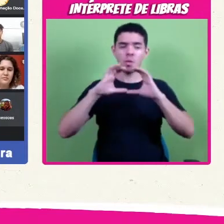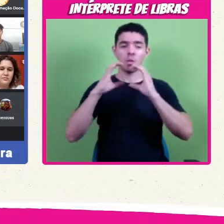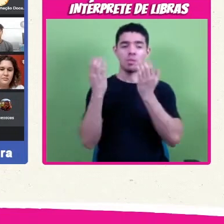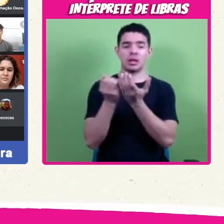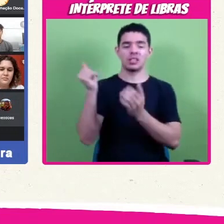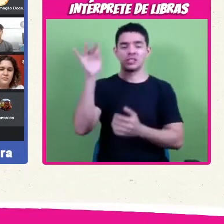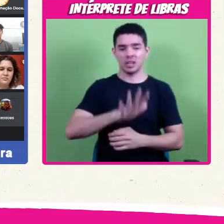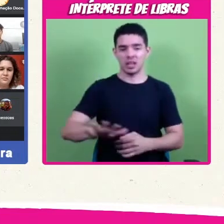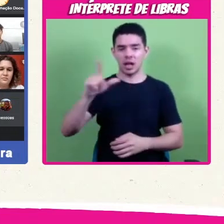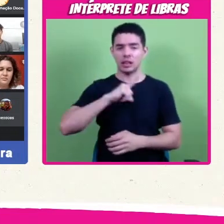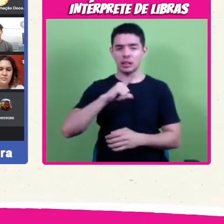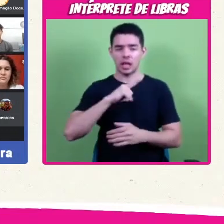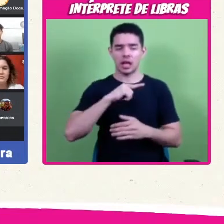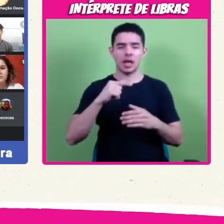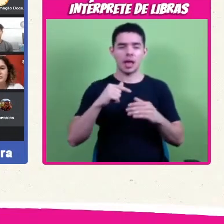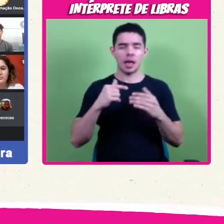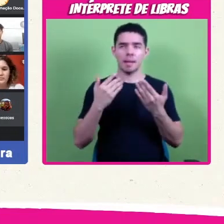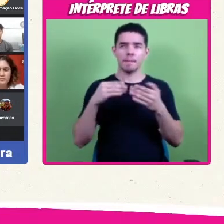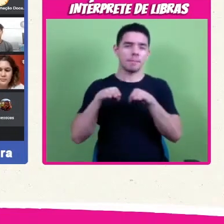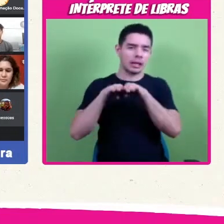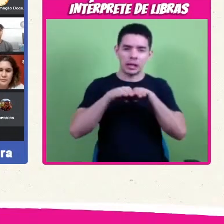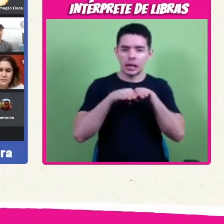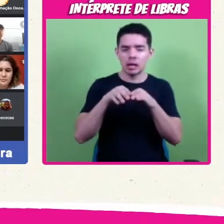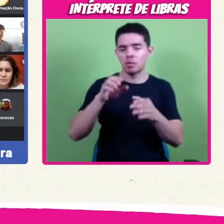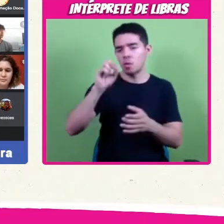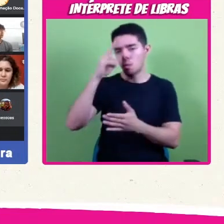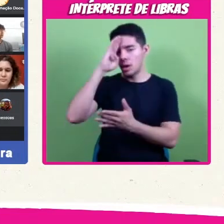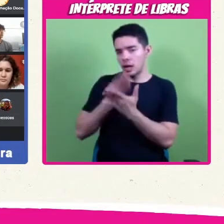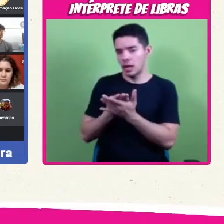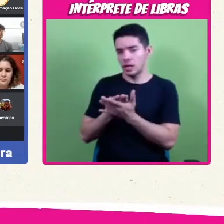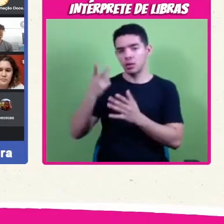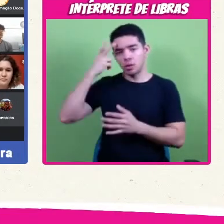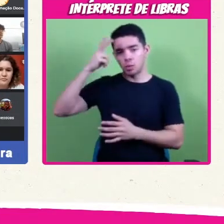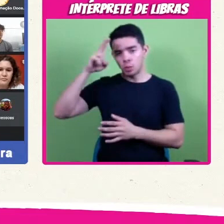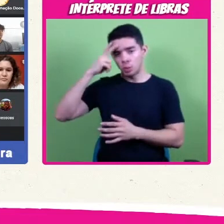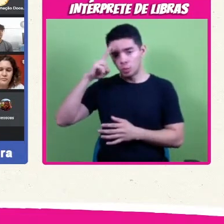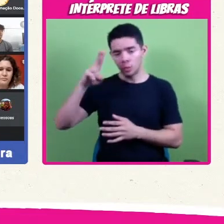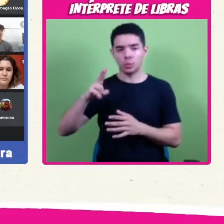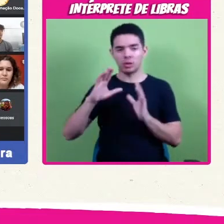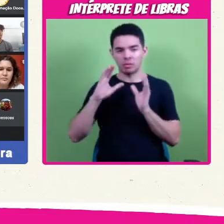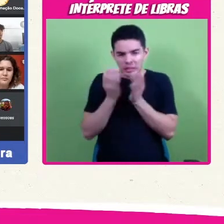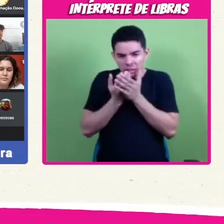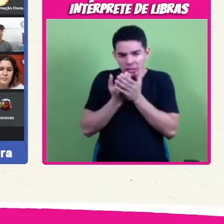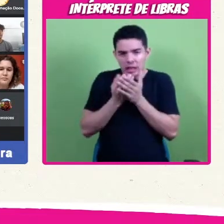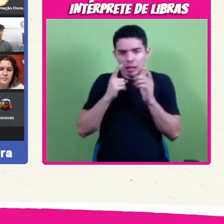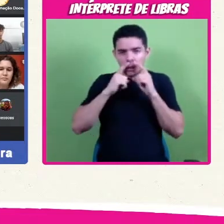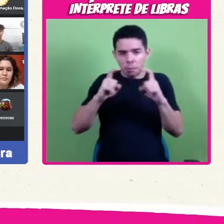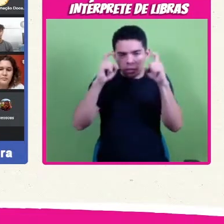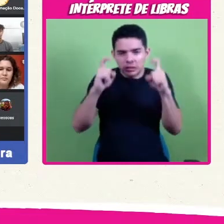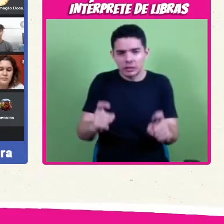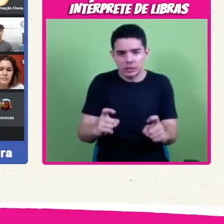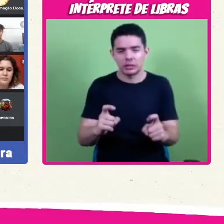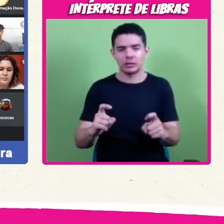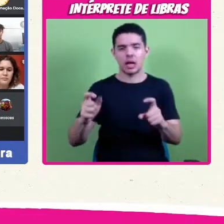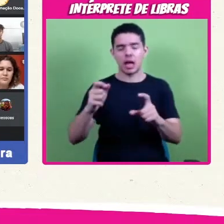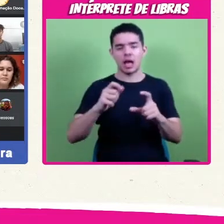terem padrões e, enfim, crenças e uma cultura extremamente misógina, fechada, machista, LGBTfóbica,